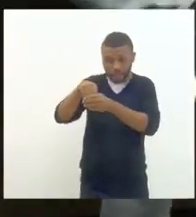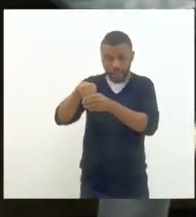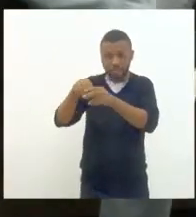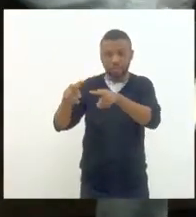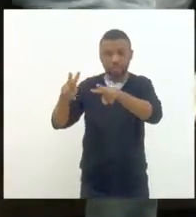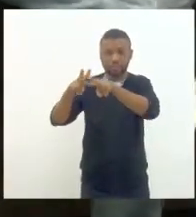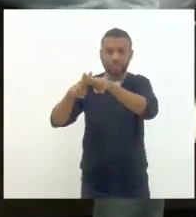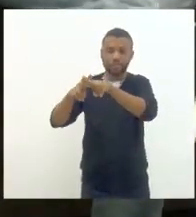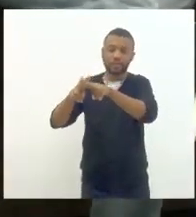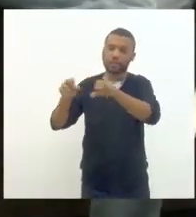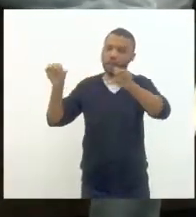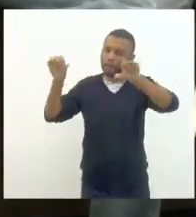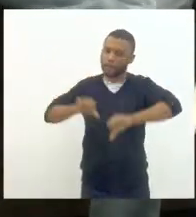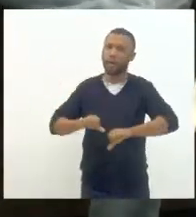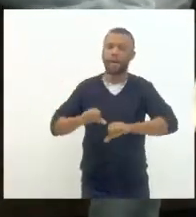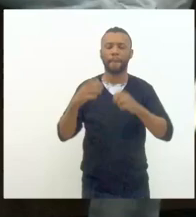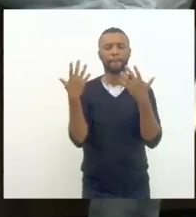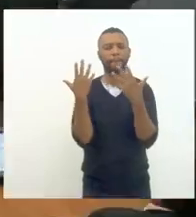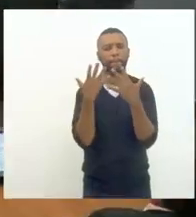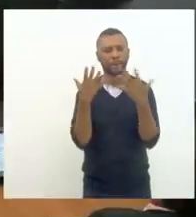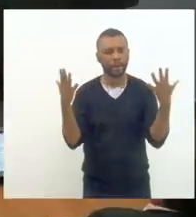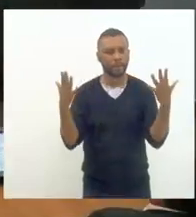muito pior. Parabéns a todos.